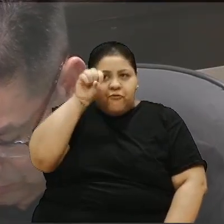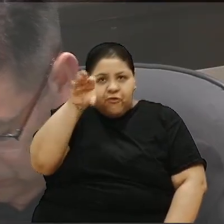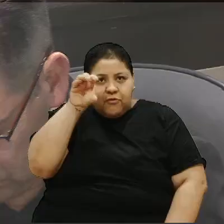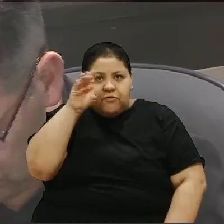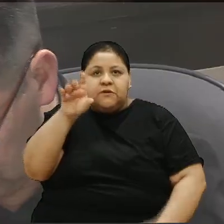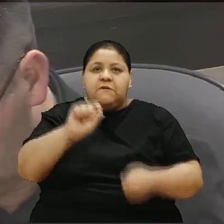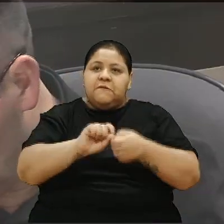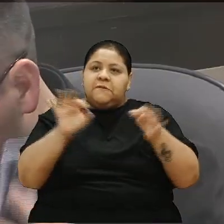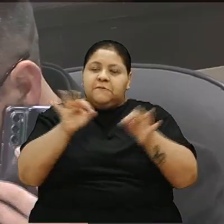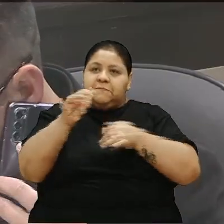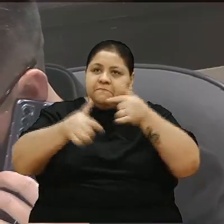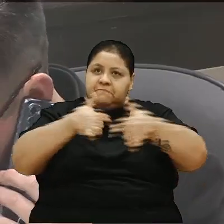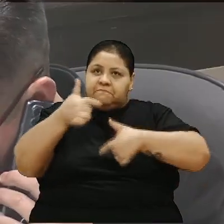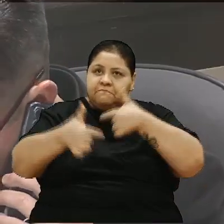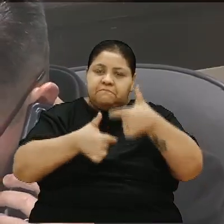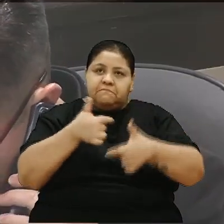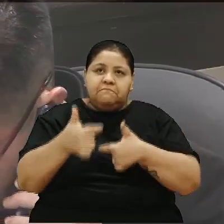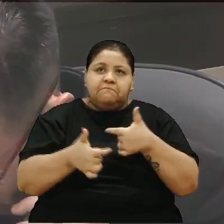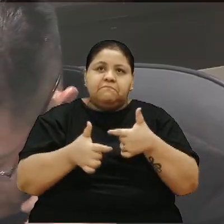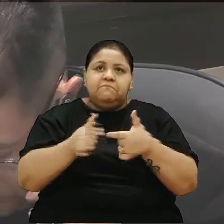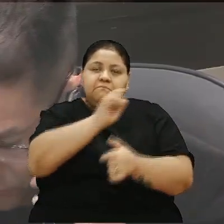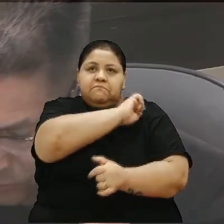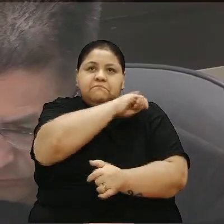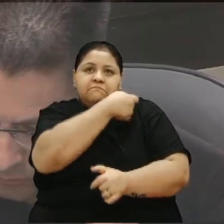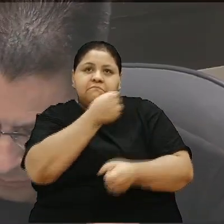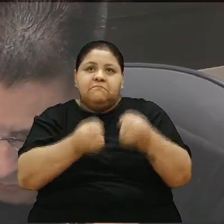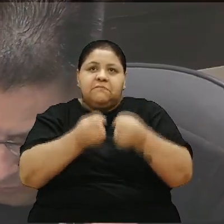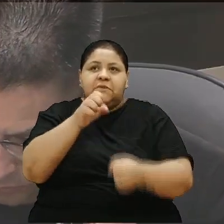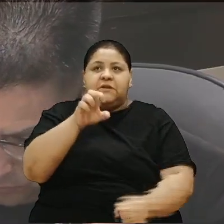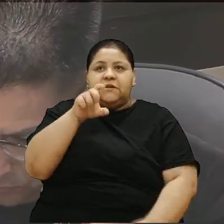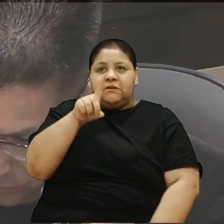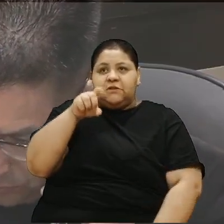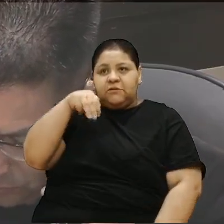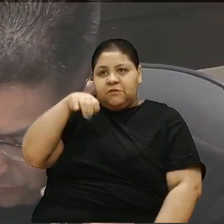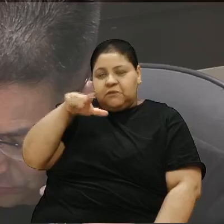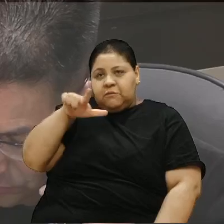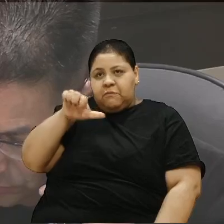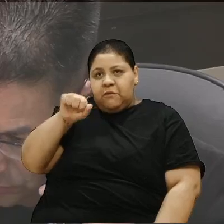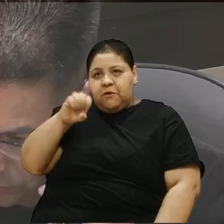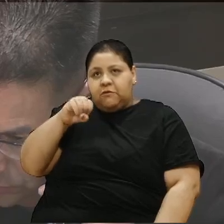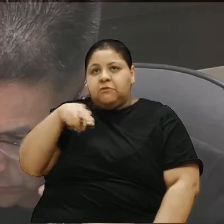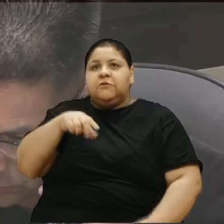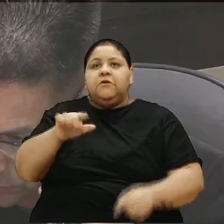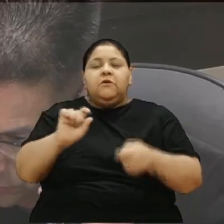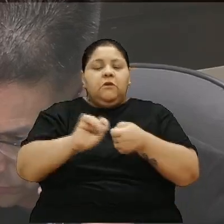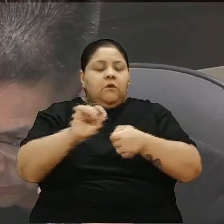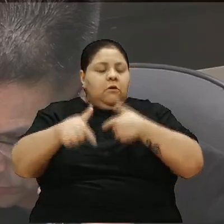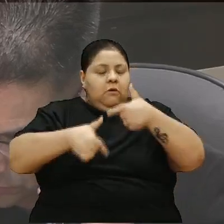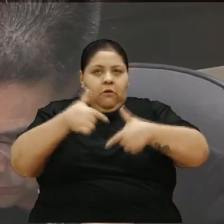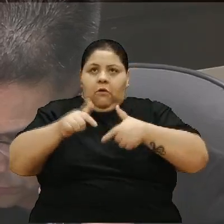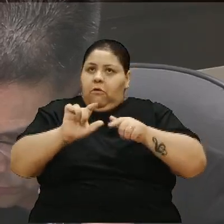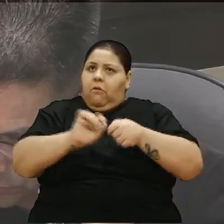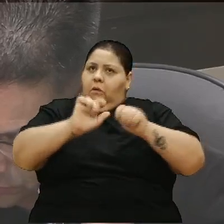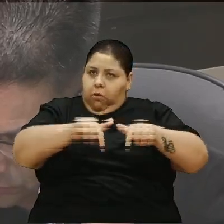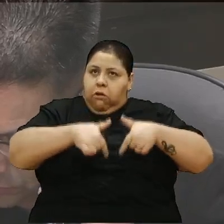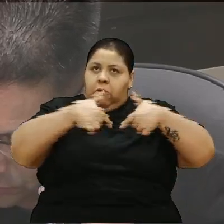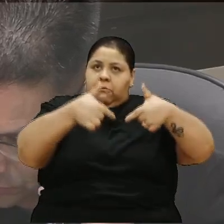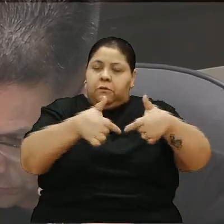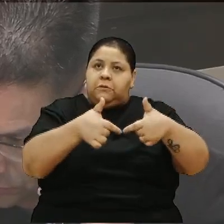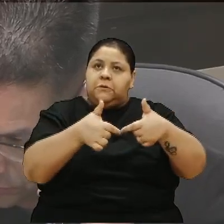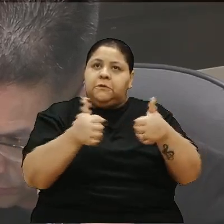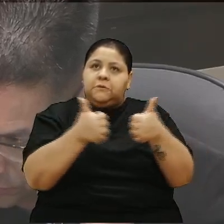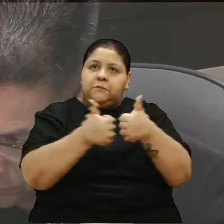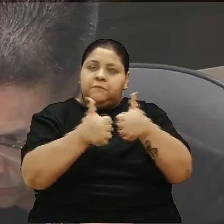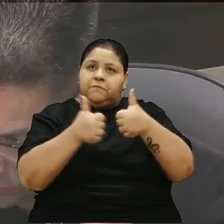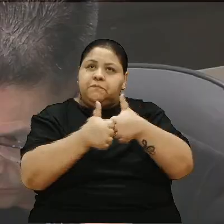excelente trabalho. Também o fiscal de trânsito Edmilson, que vem dando o seu melhor, também realizou uma ação ali próximo ao shopping,